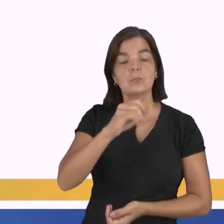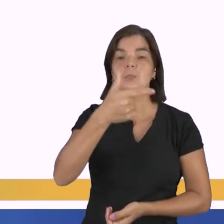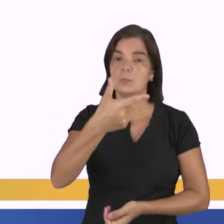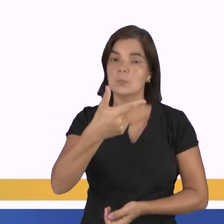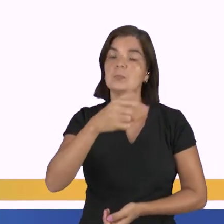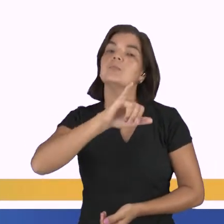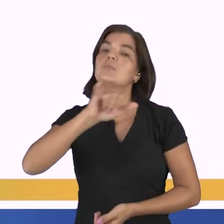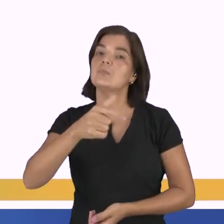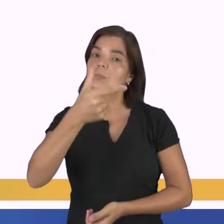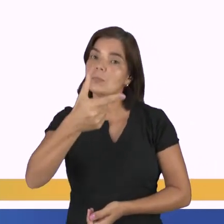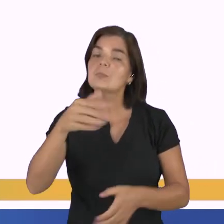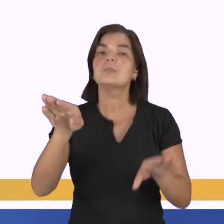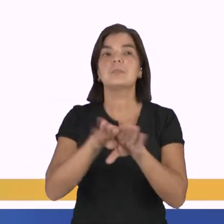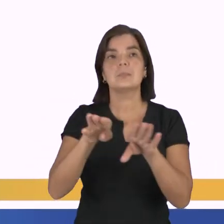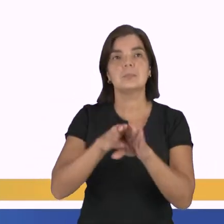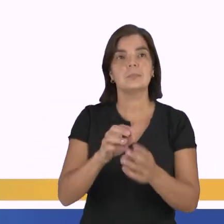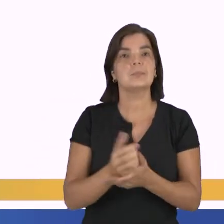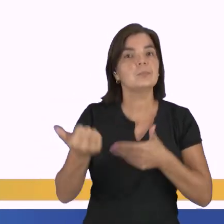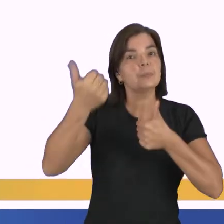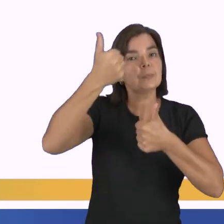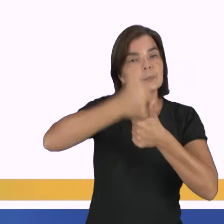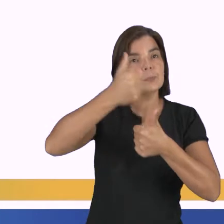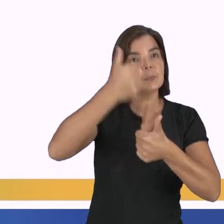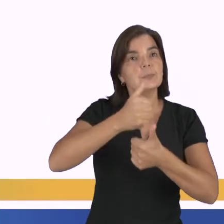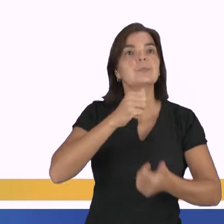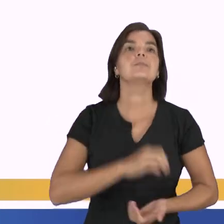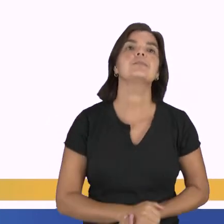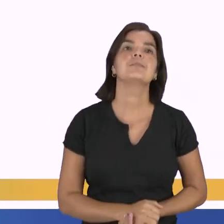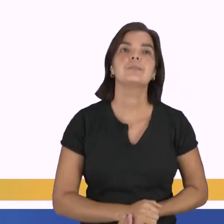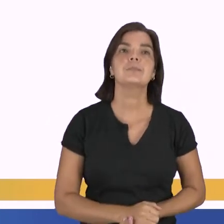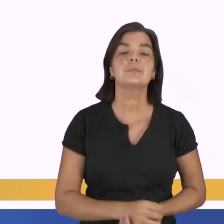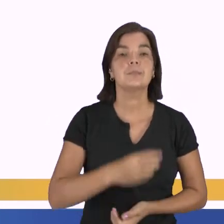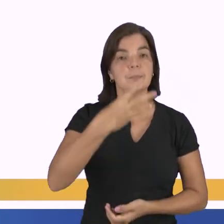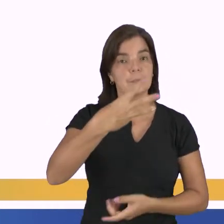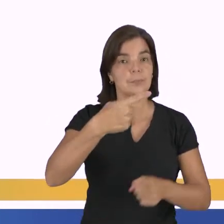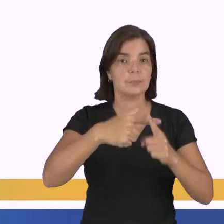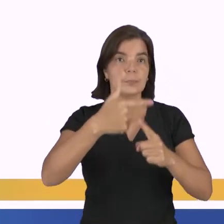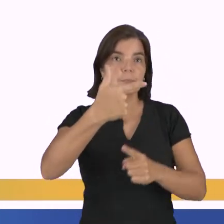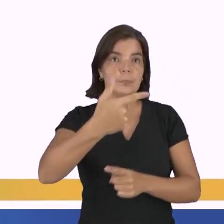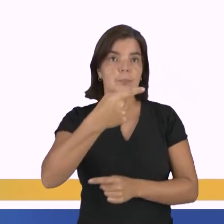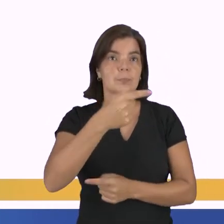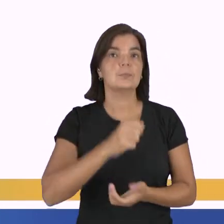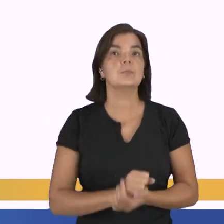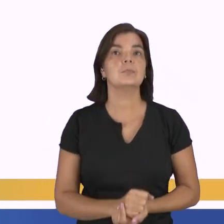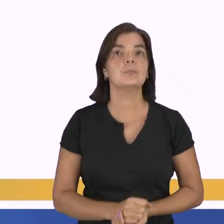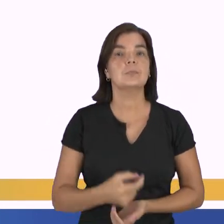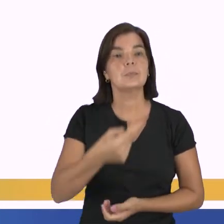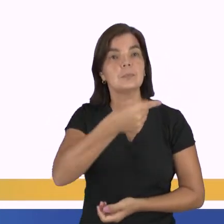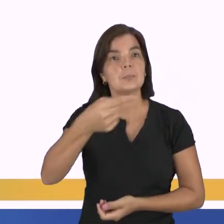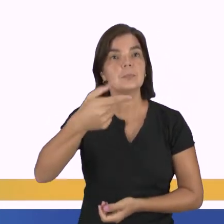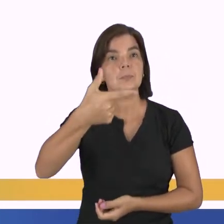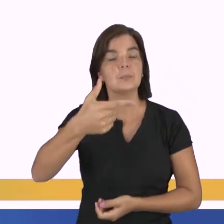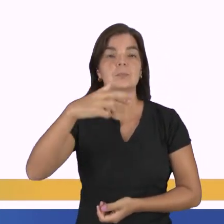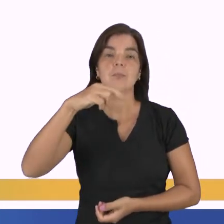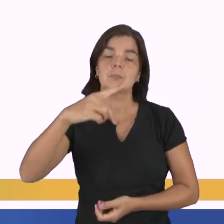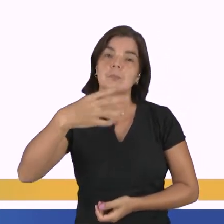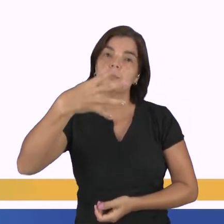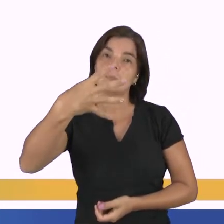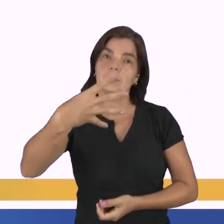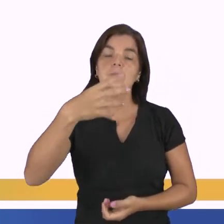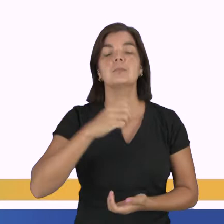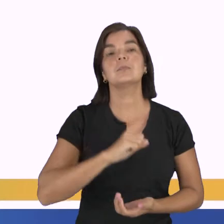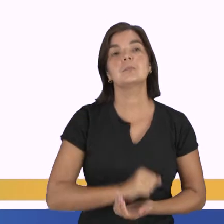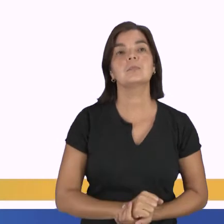e o J também é dois ó vamos fazer a substituição vai ficar três vezes dois ou três vezes 2 - 2